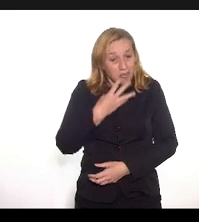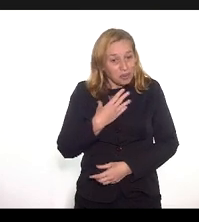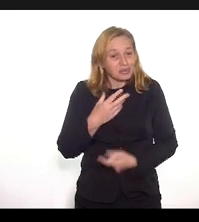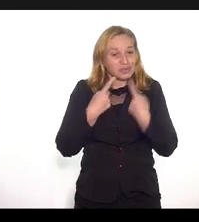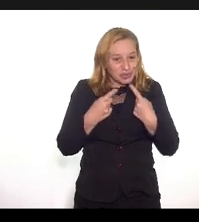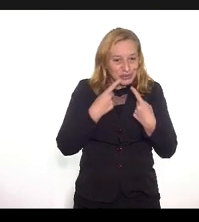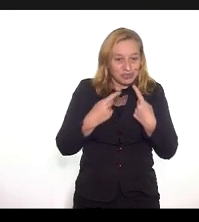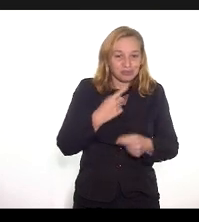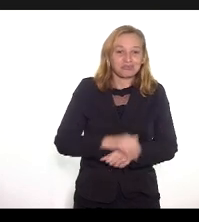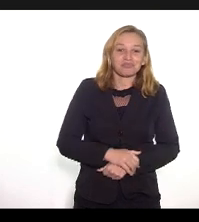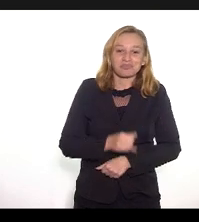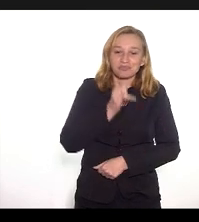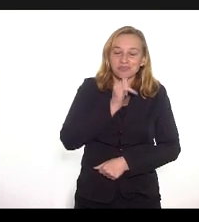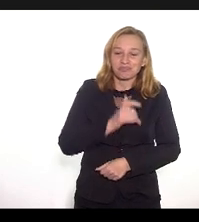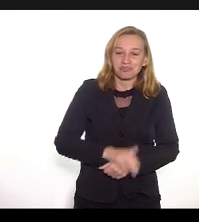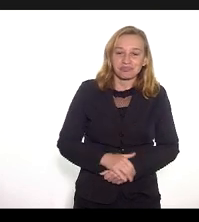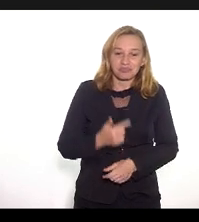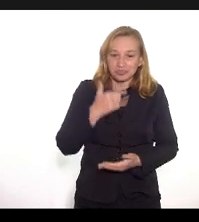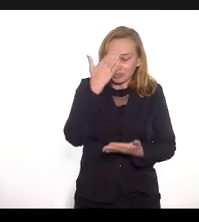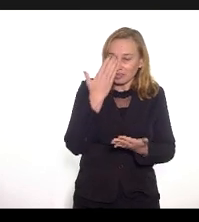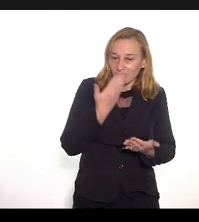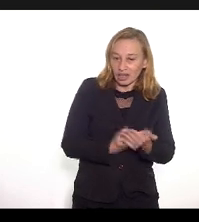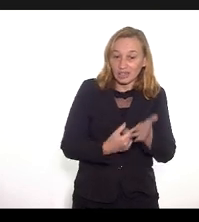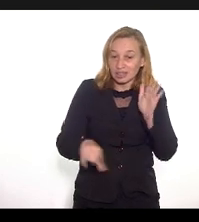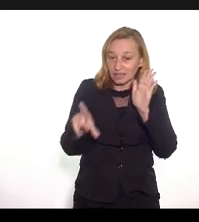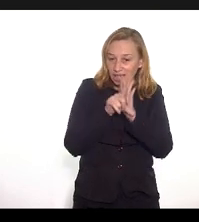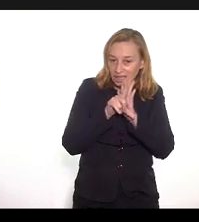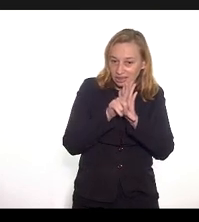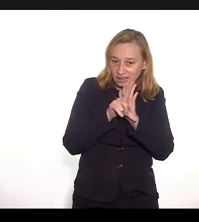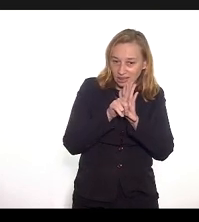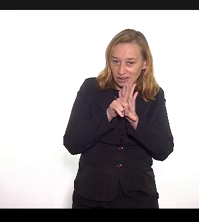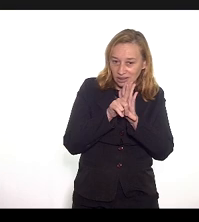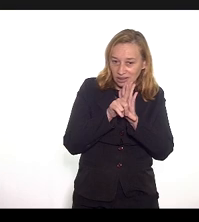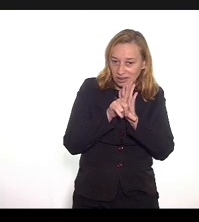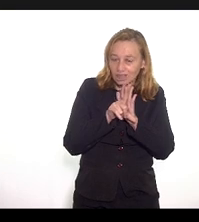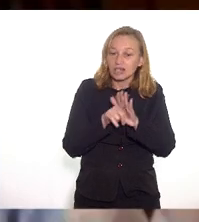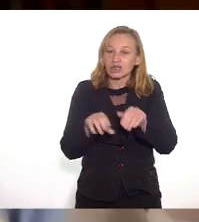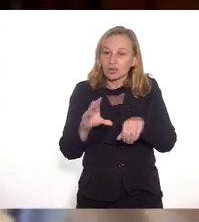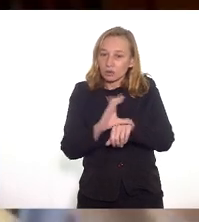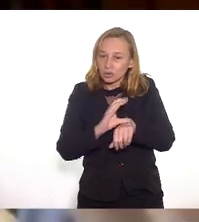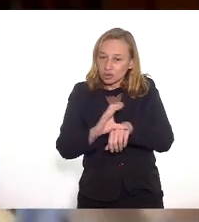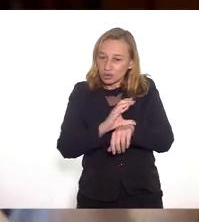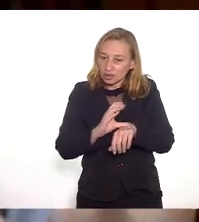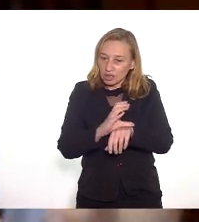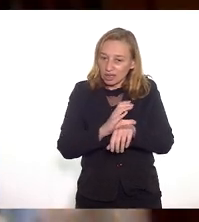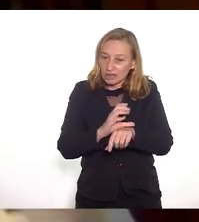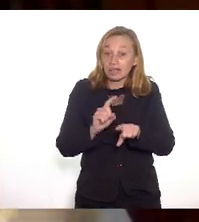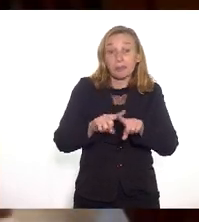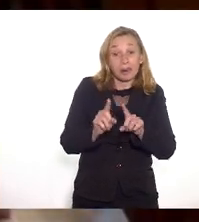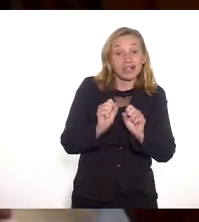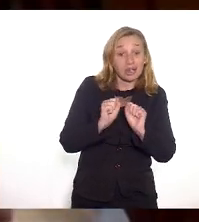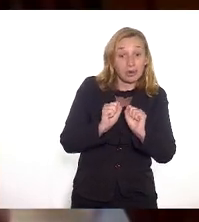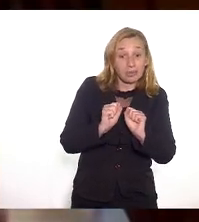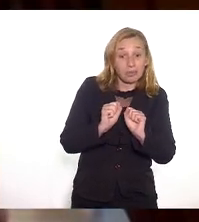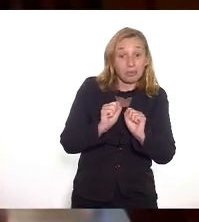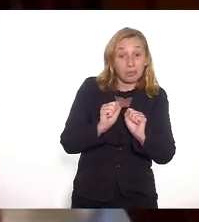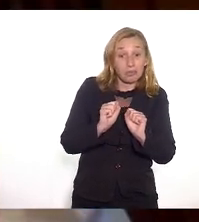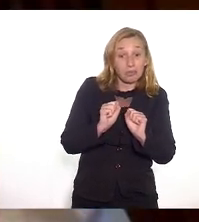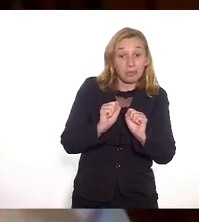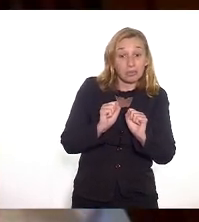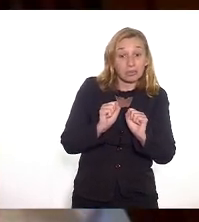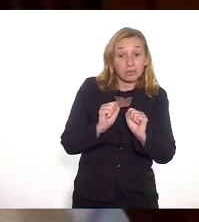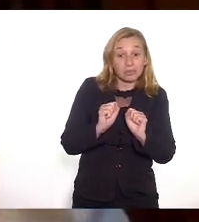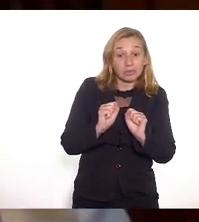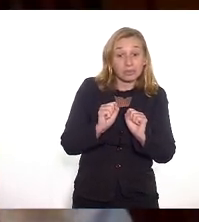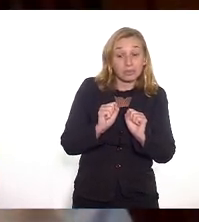debate. Por exemplo, eu acredito em leis que podem ser constitucionais, mas elas podem não ser